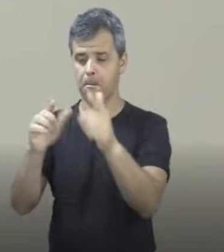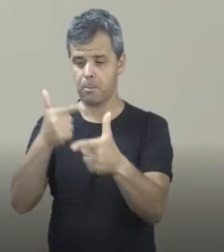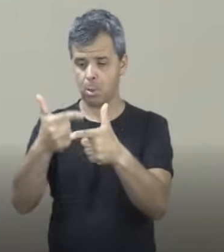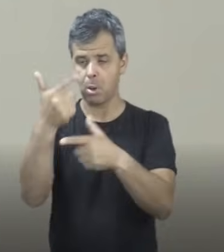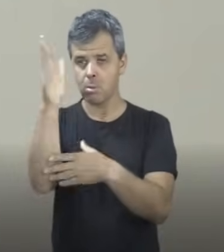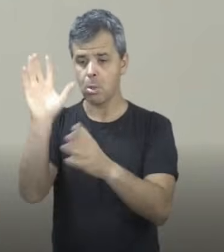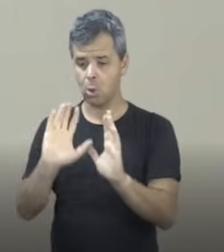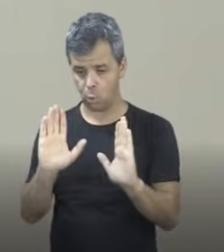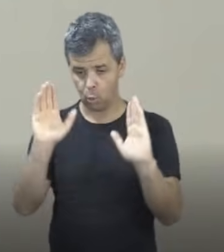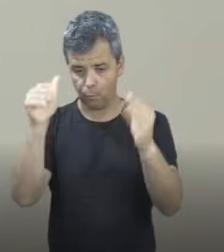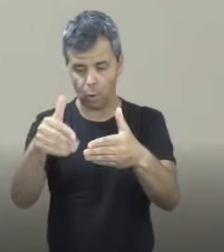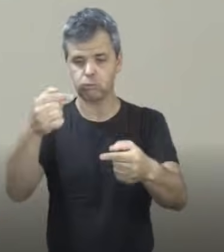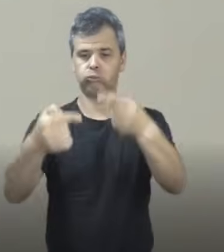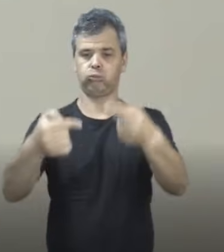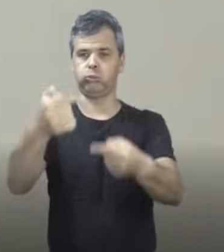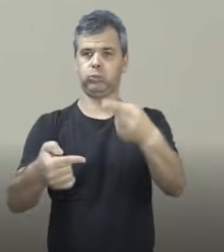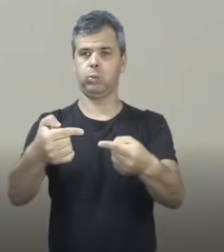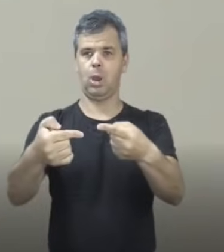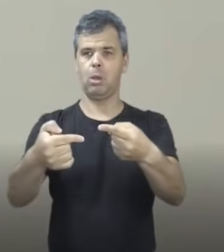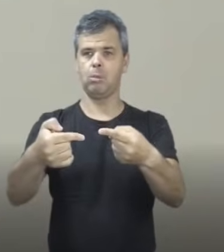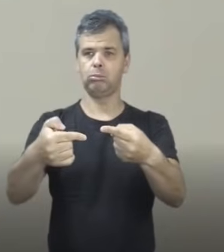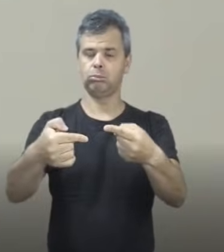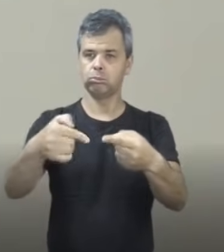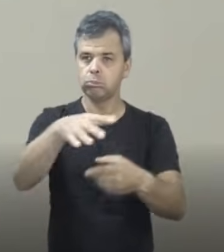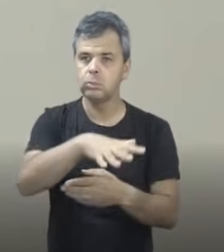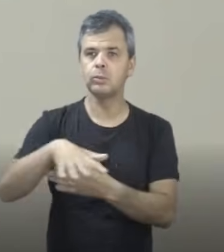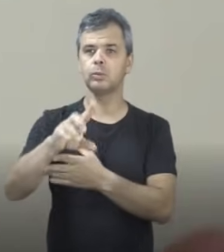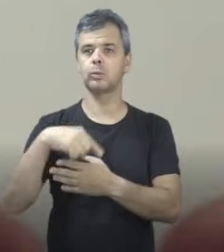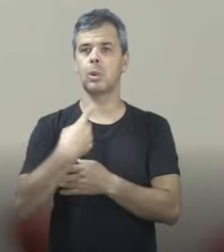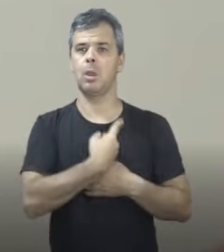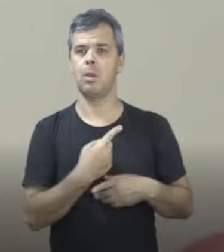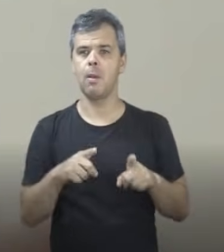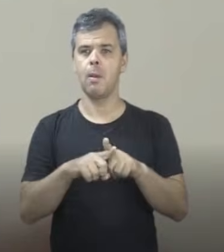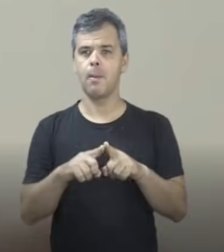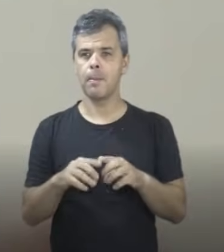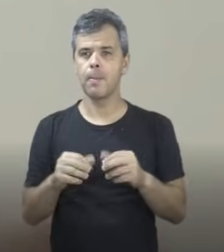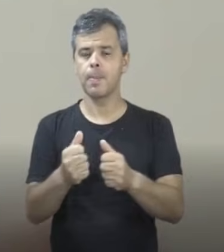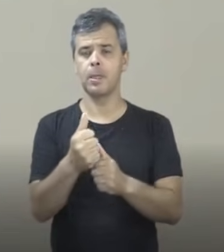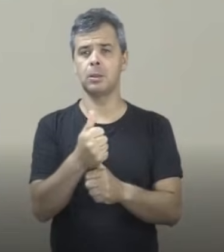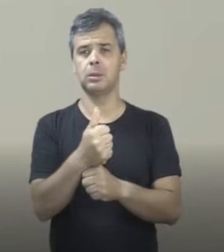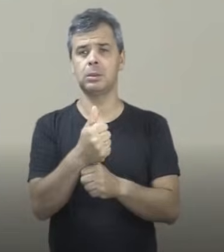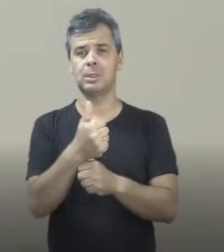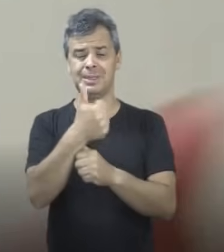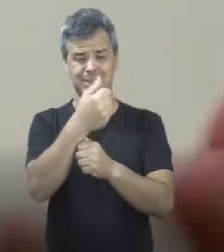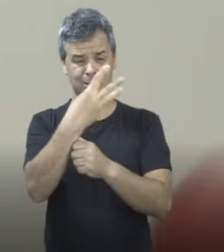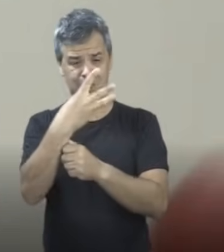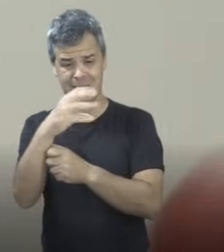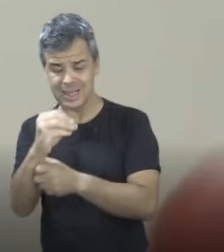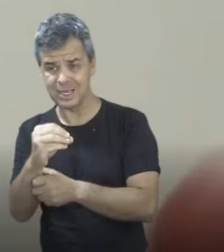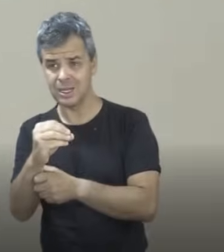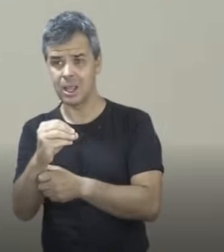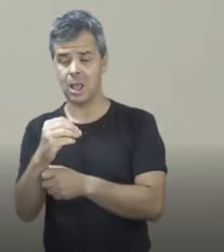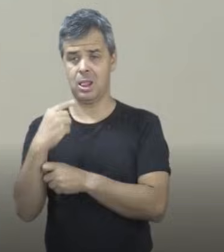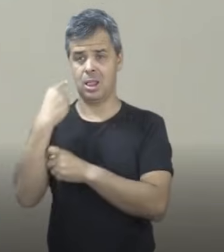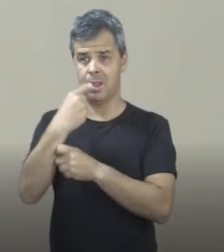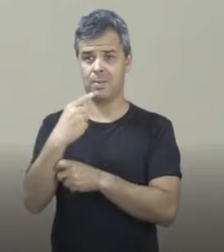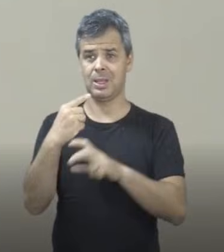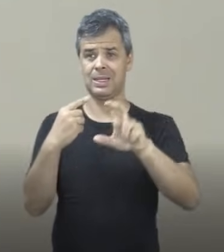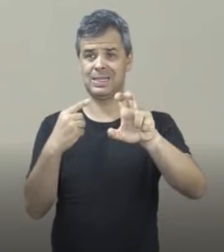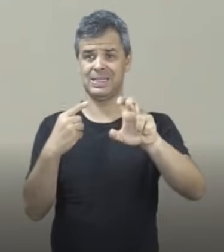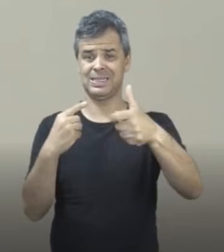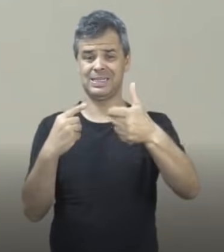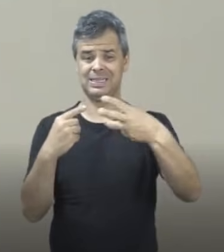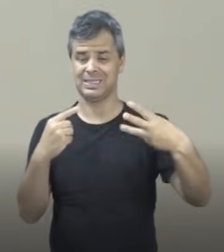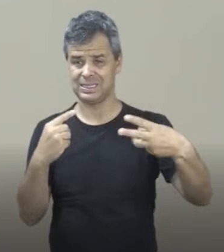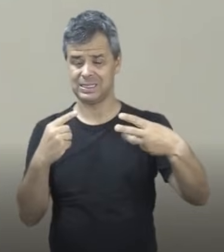climática no centro do debate das políticas públicas, né, elegeu 130 deputados dos